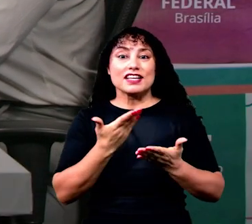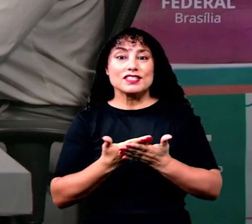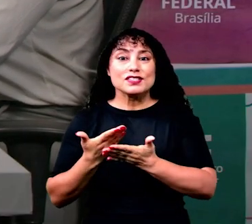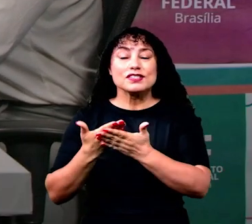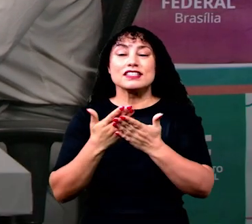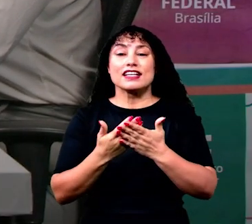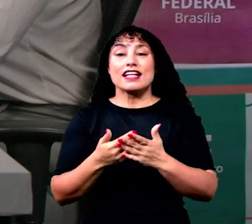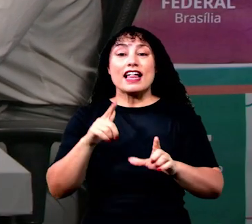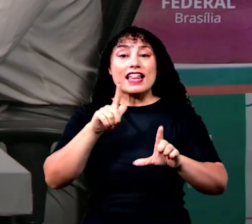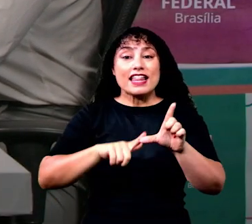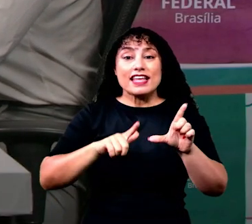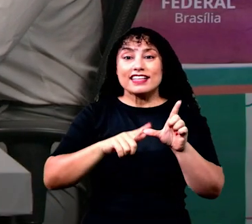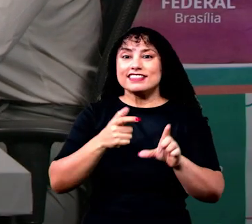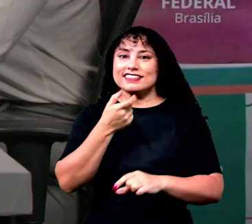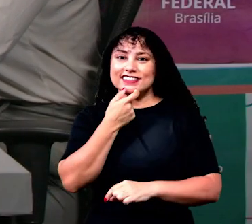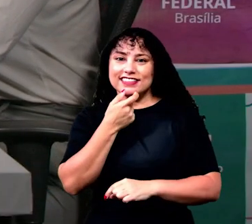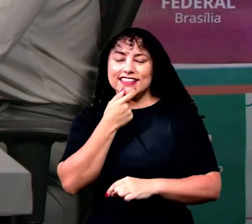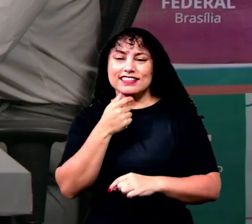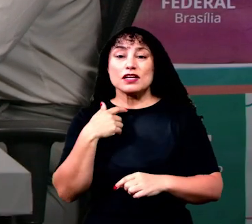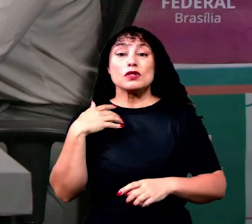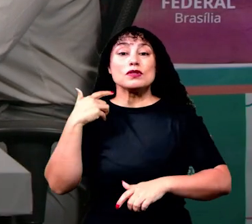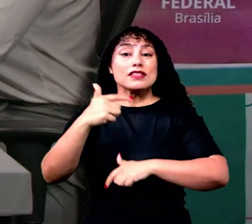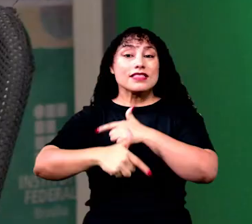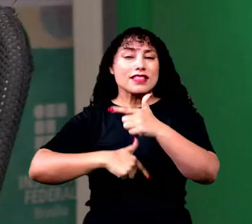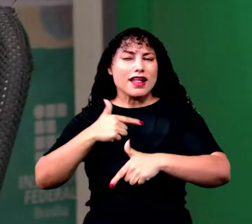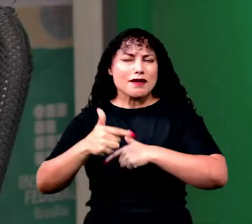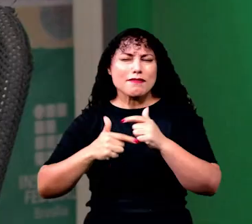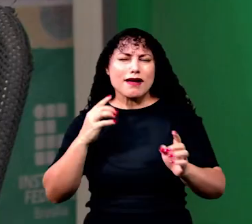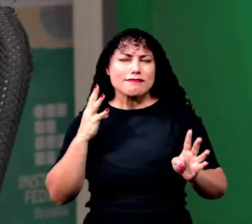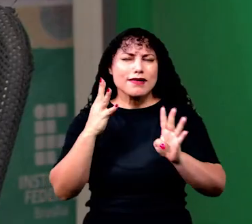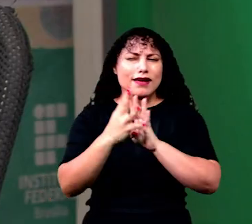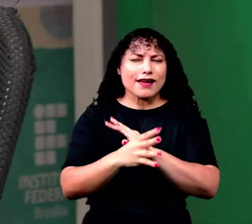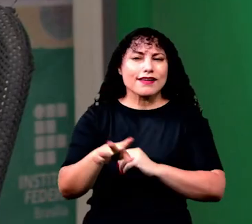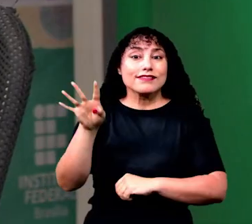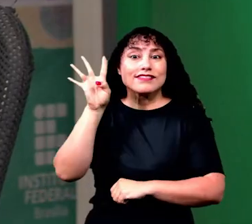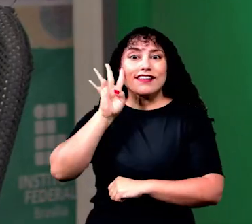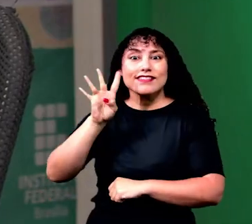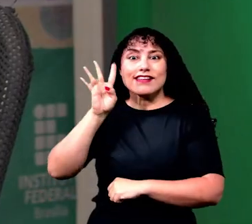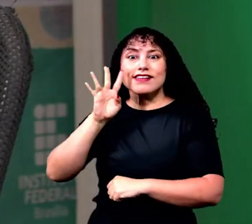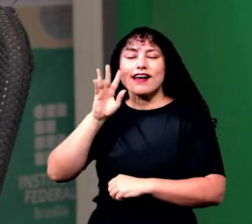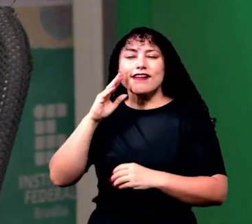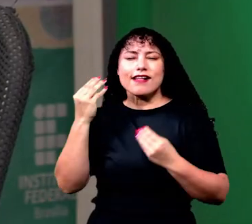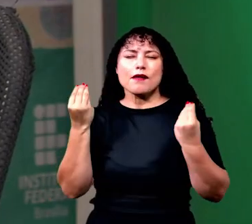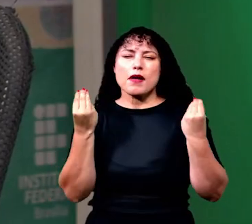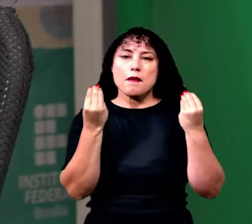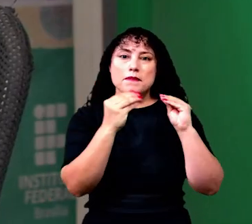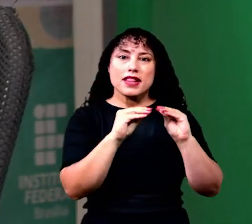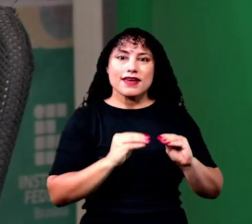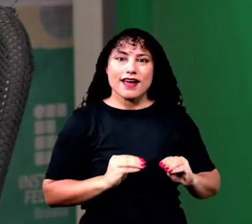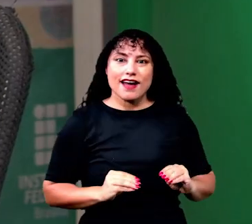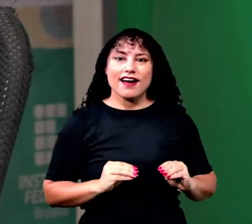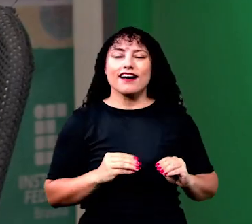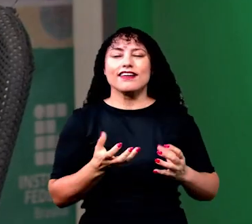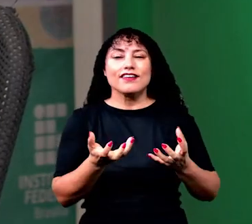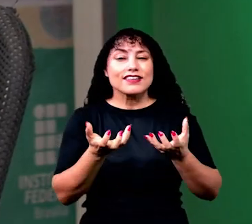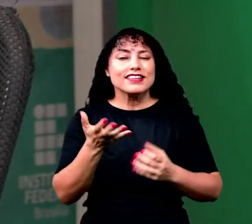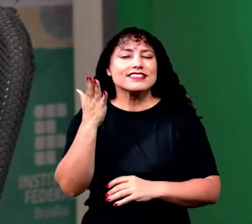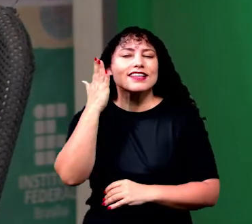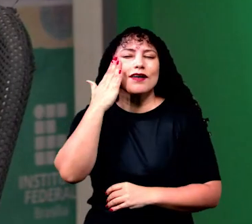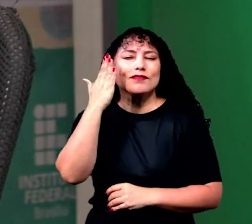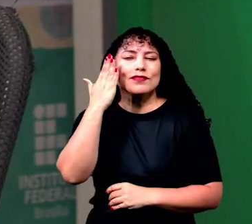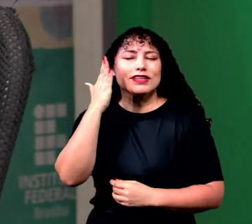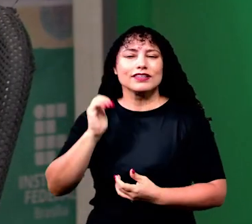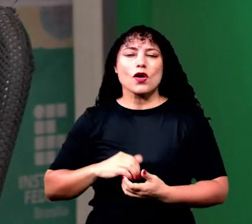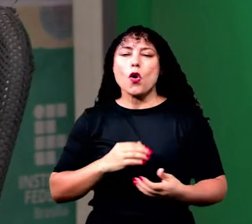Você está estudando letras em inglês. No mercado de trabalho, eu acho que isso seria muito bacana de ser aplicado. E eu